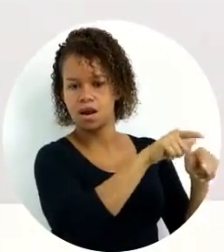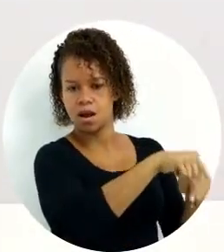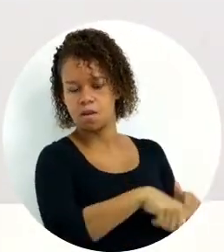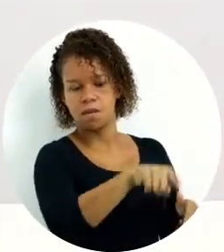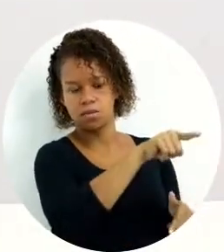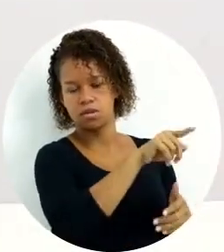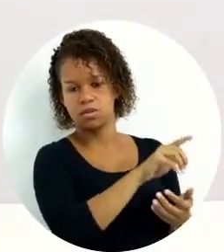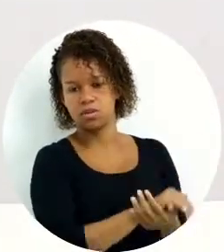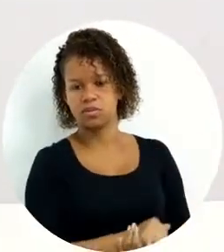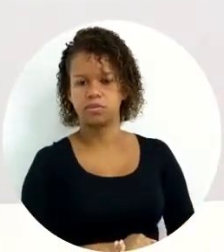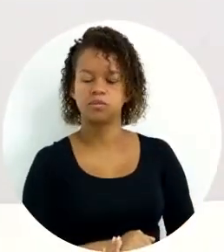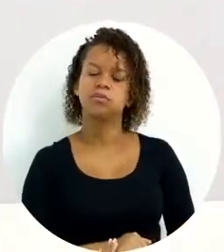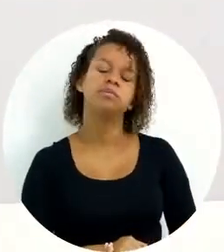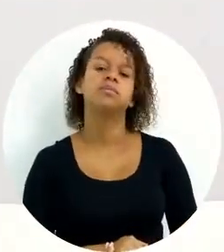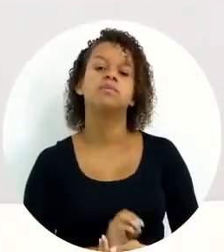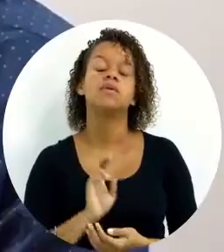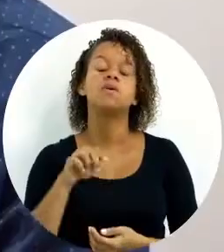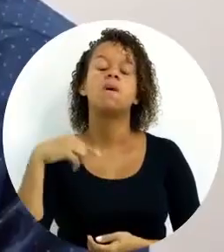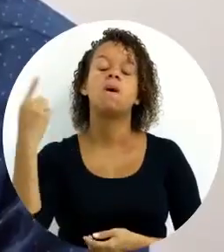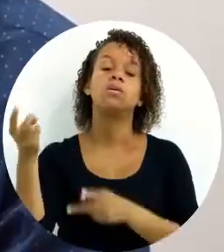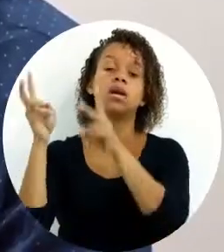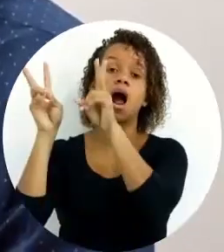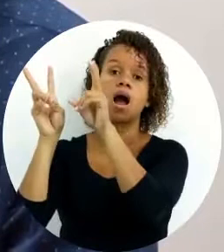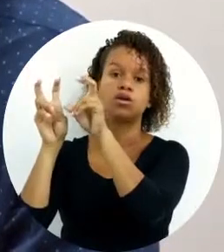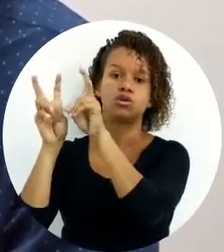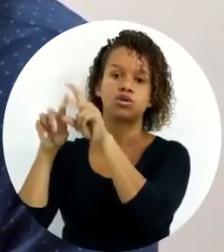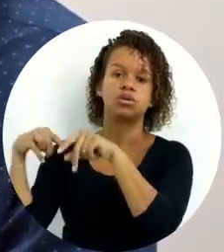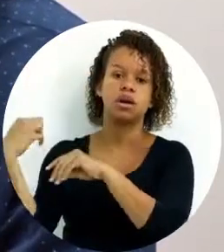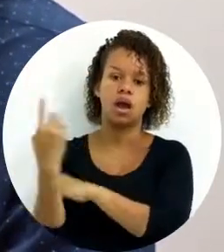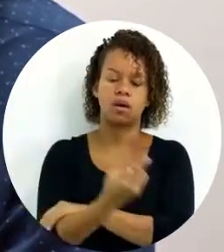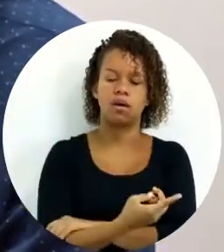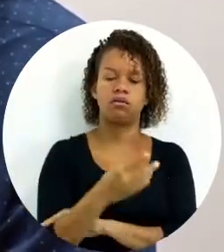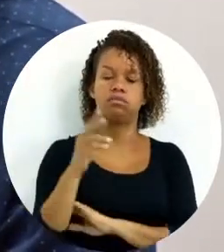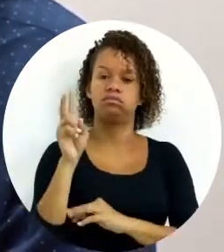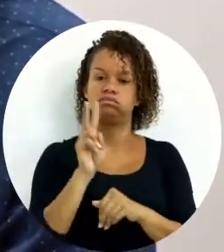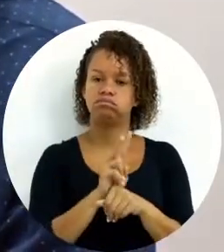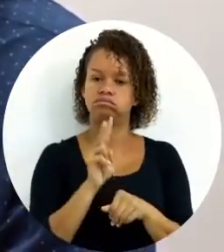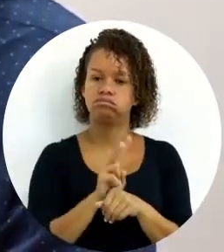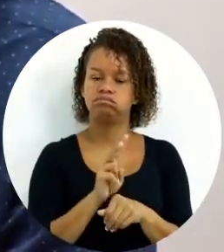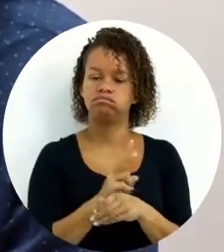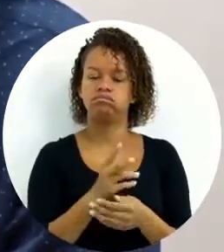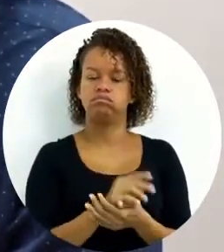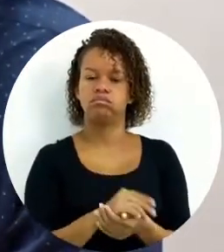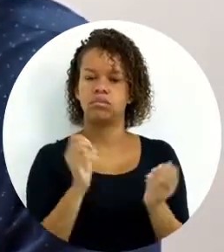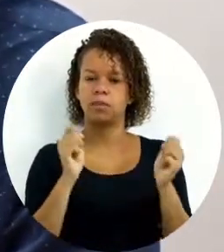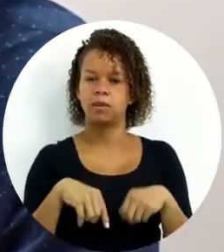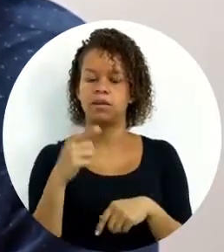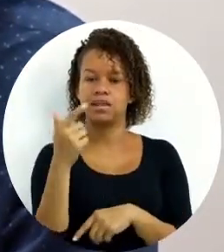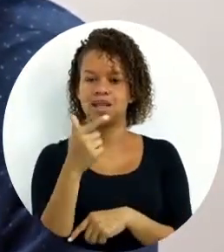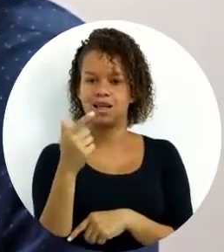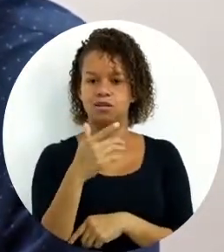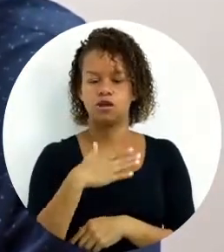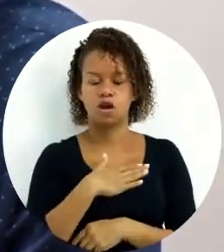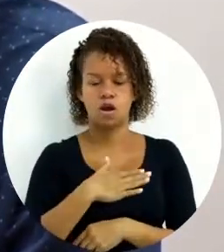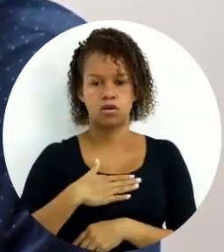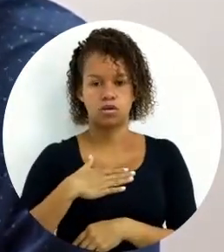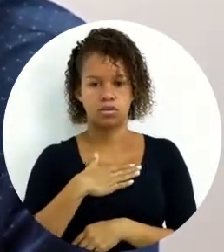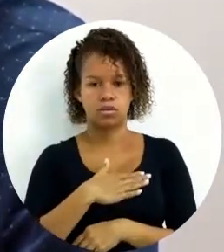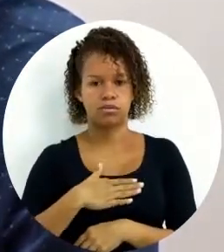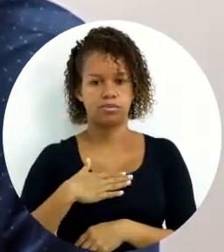booleanos. Outro assunto que agora a gente tratou na competência 2, que eu gostaria